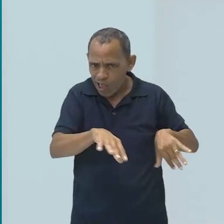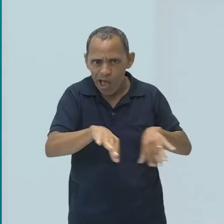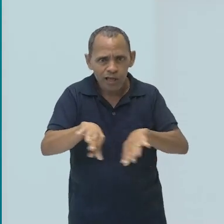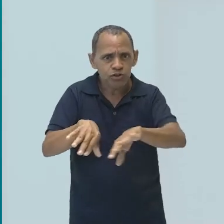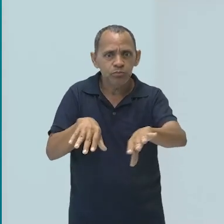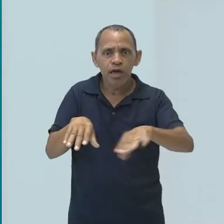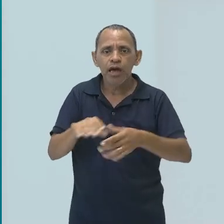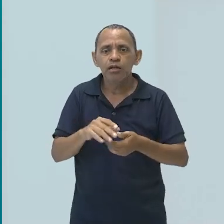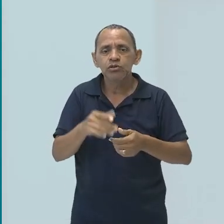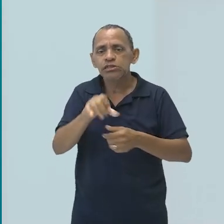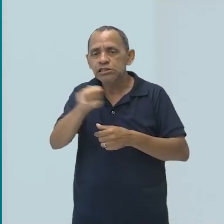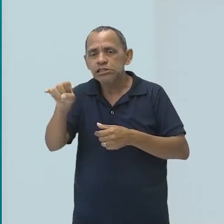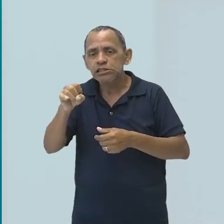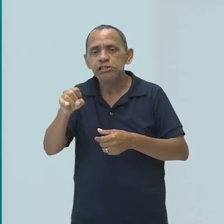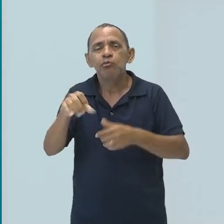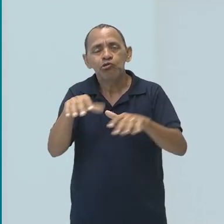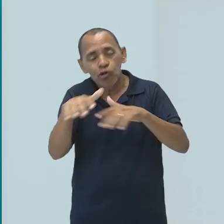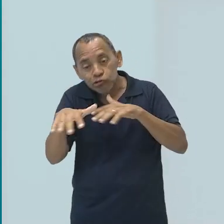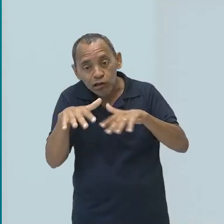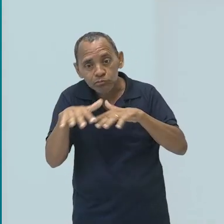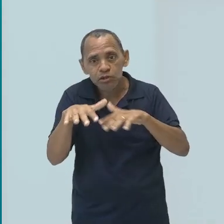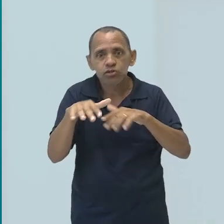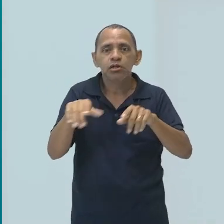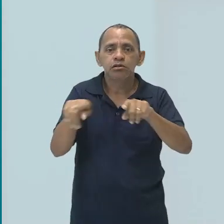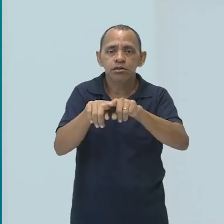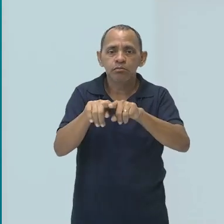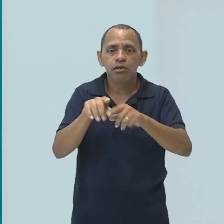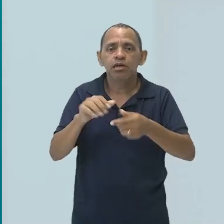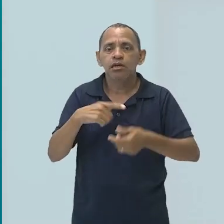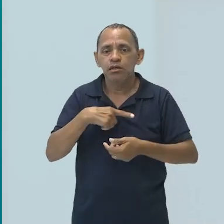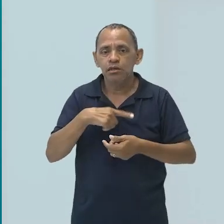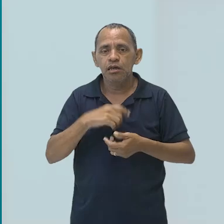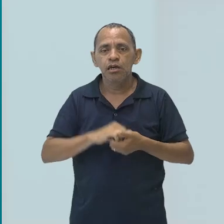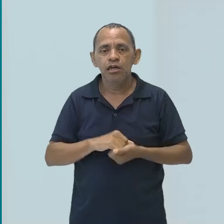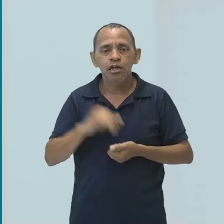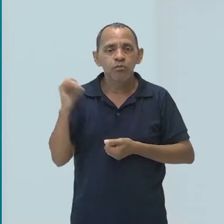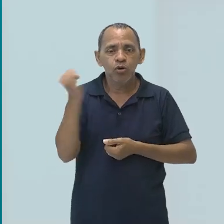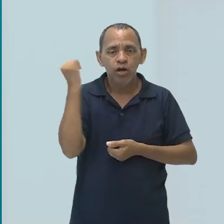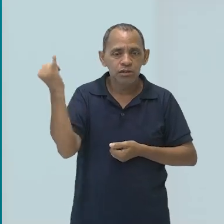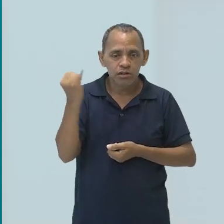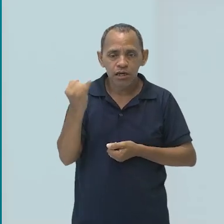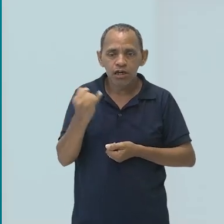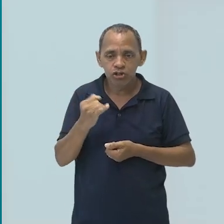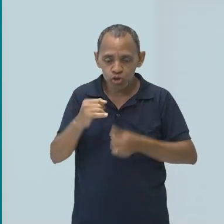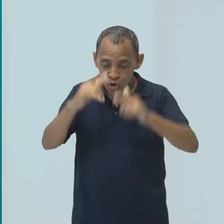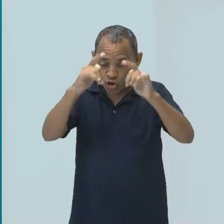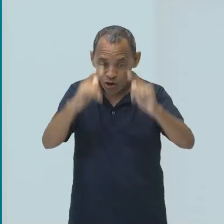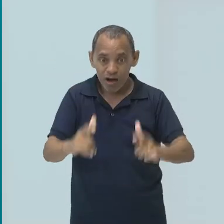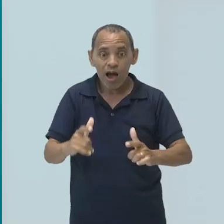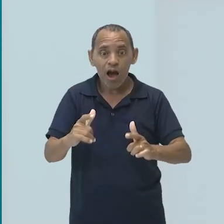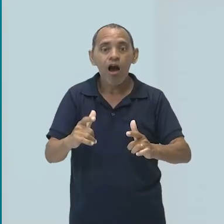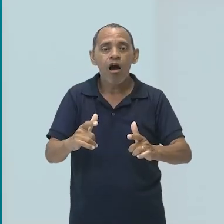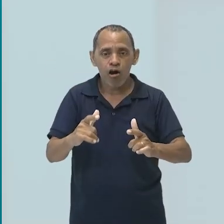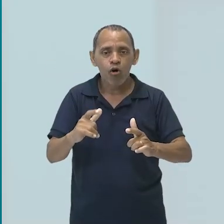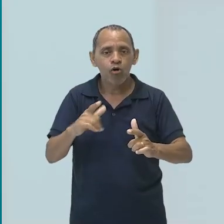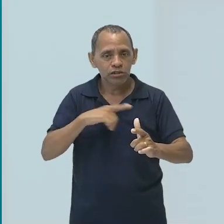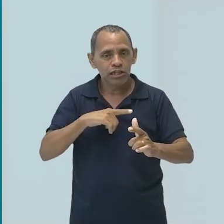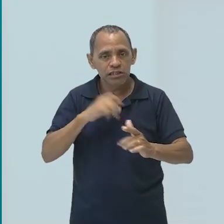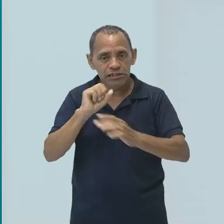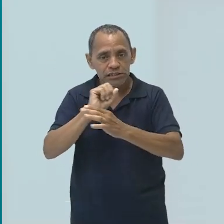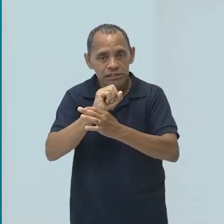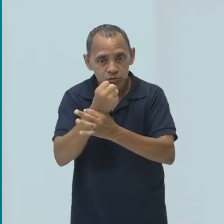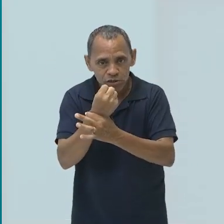se debatendo, ela não se machuque, né? É importante deixar esse local mais seguro possível, dentro do que for, né, possível